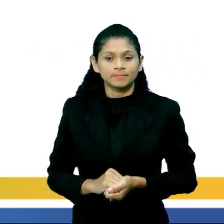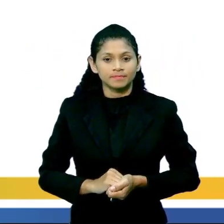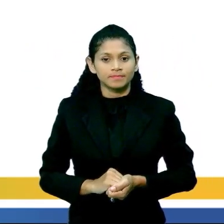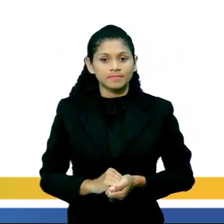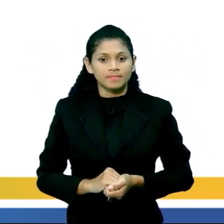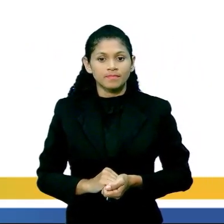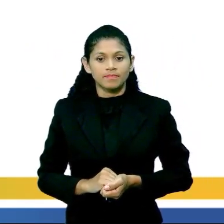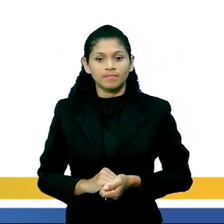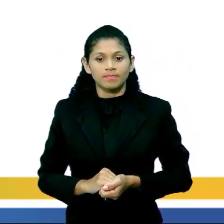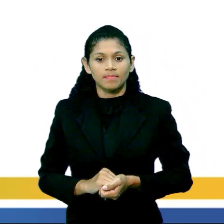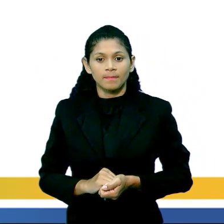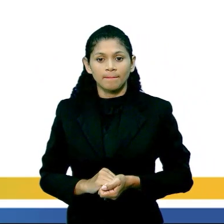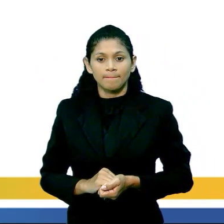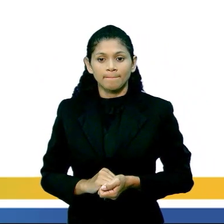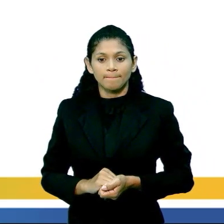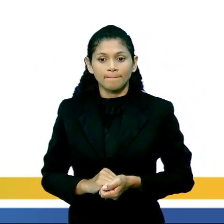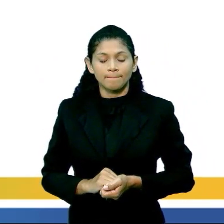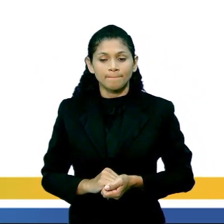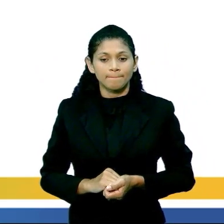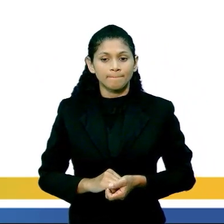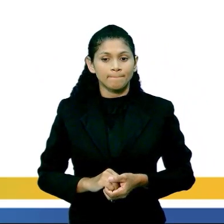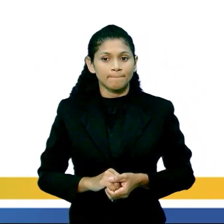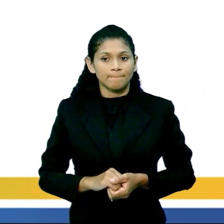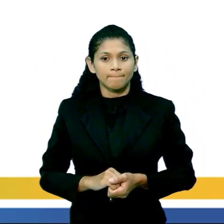Então são sinônimos.